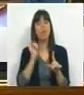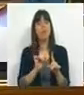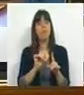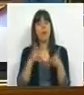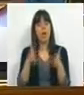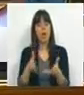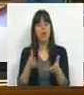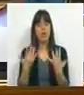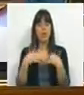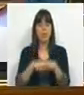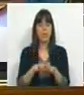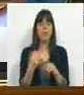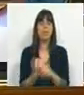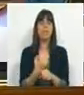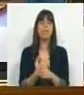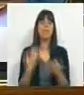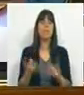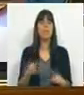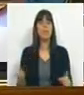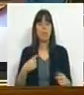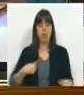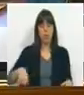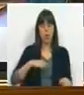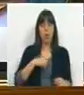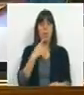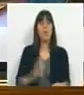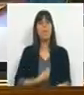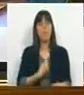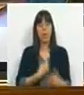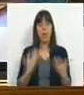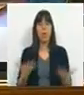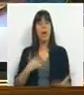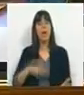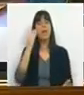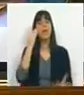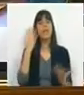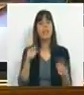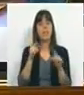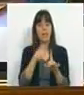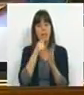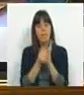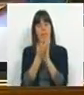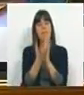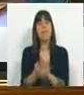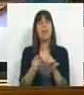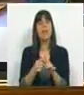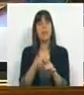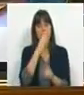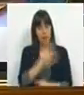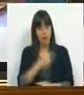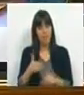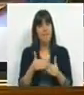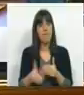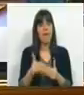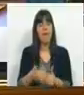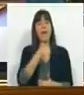precisamente ajudar a inserção de emprego. E nós ficamos muito preocupados. Queremos saber se essas medidas vão ser